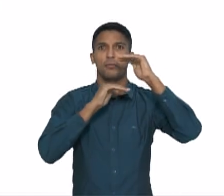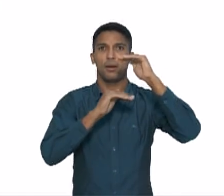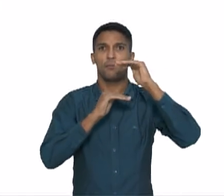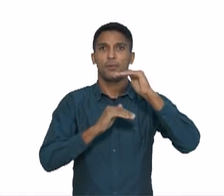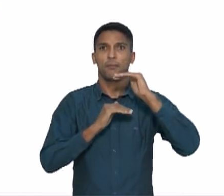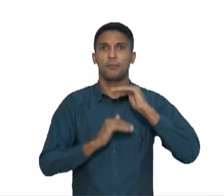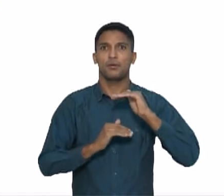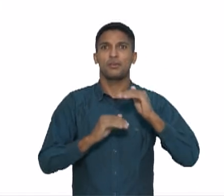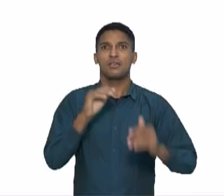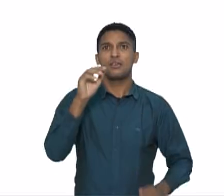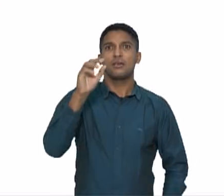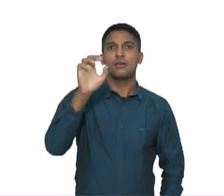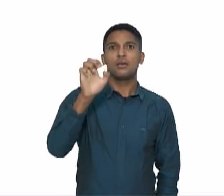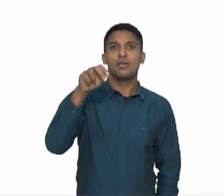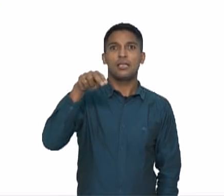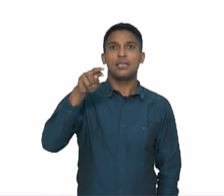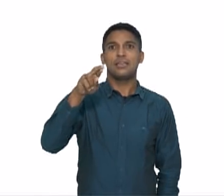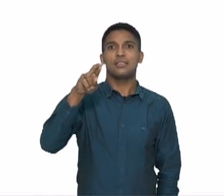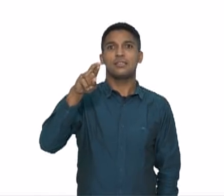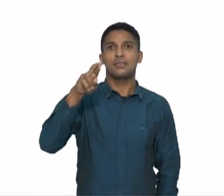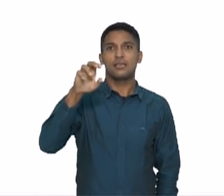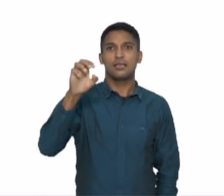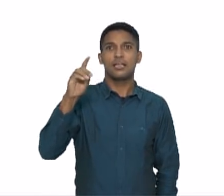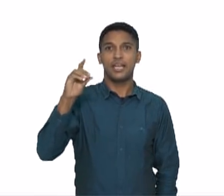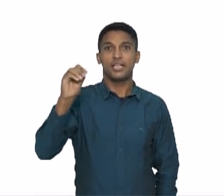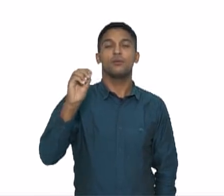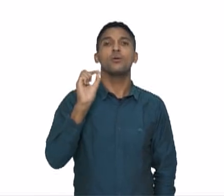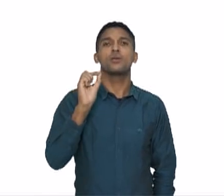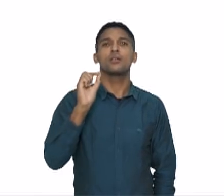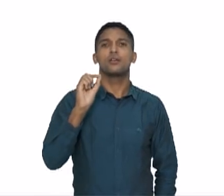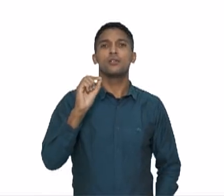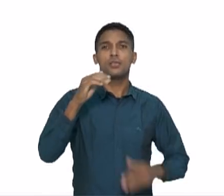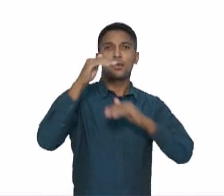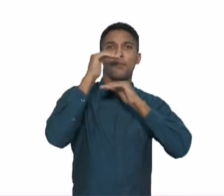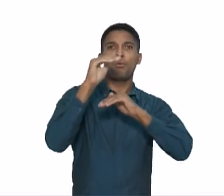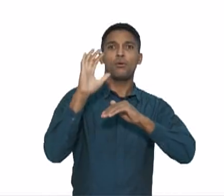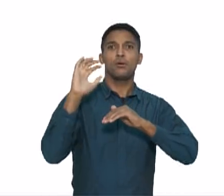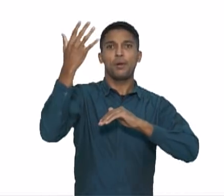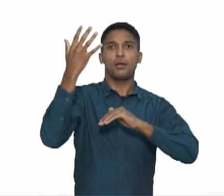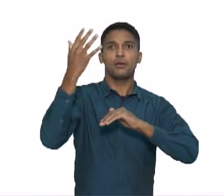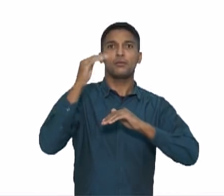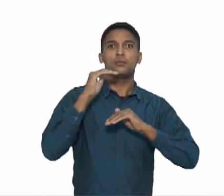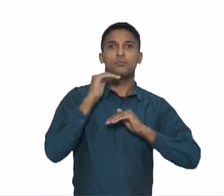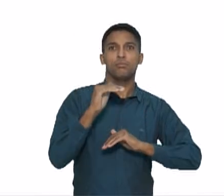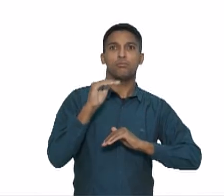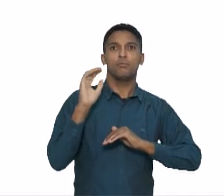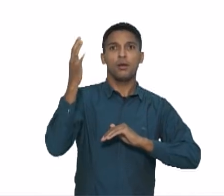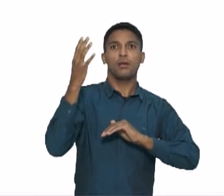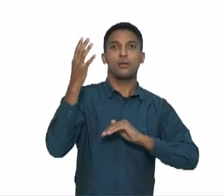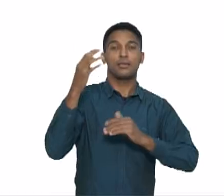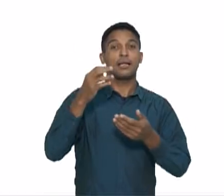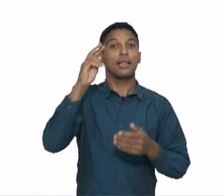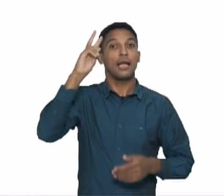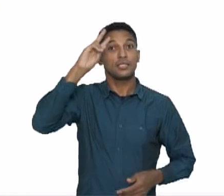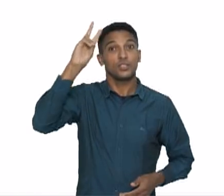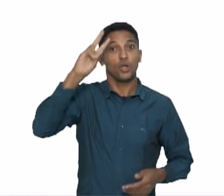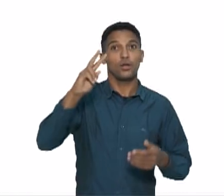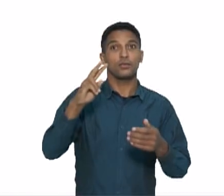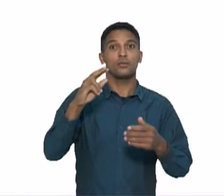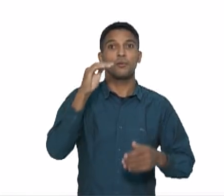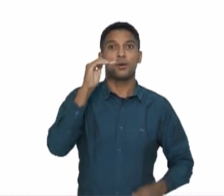enredo é a sucessão de acontecimentos que ocorrem numa história, numa narrativa. Então, a gente tem uma